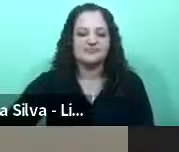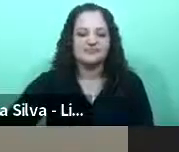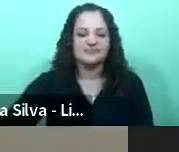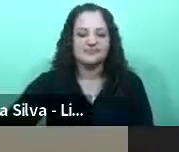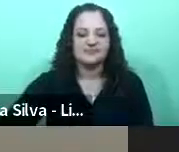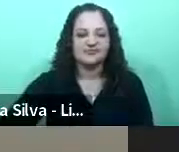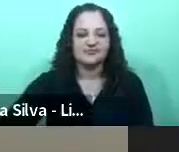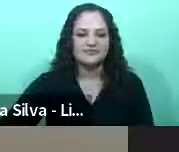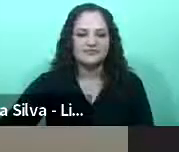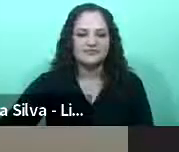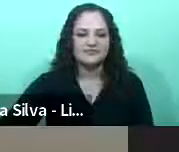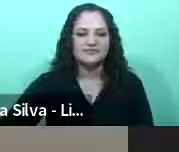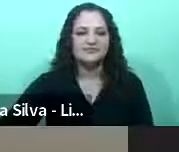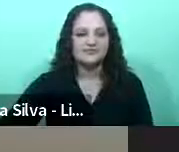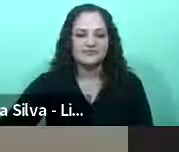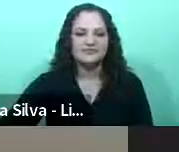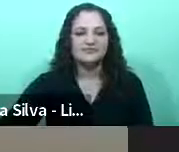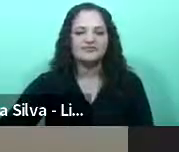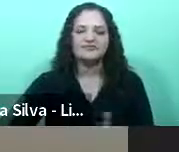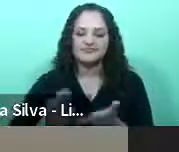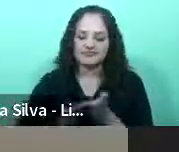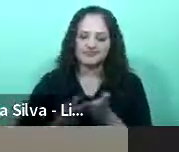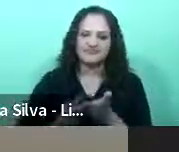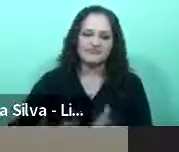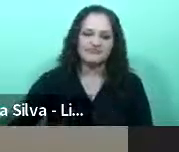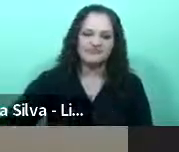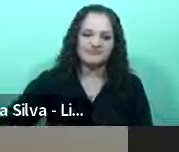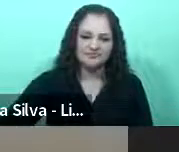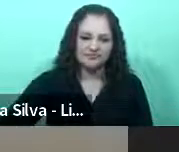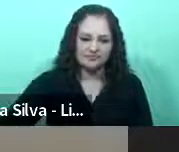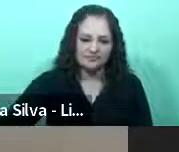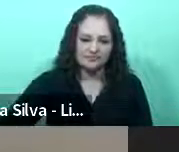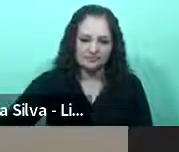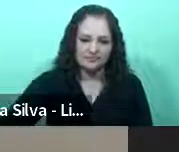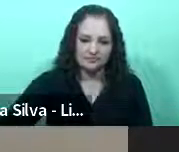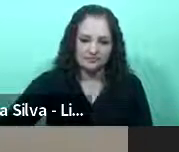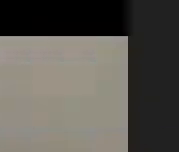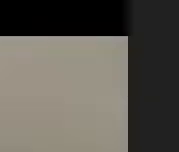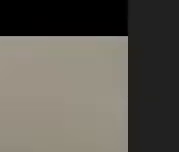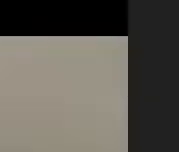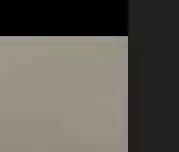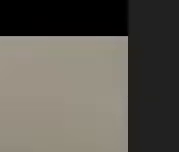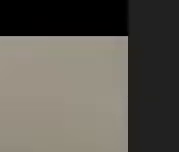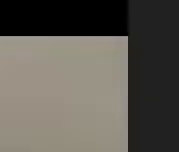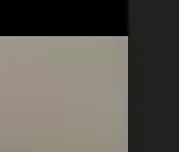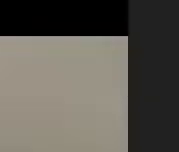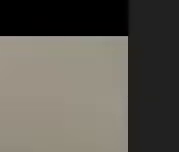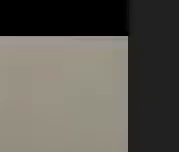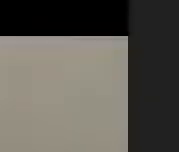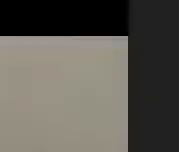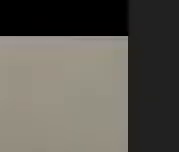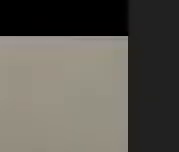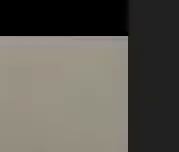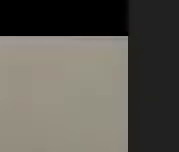do Brasil, viva São Cosme e Damião, 27 de setembro.